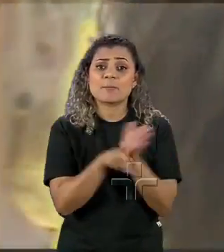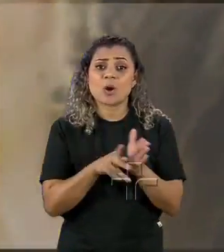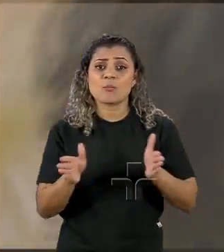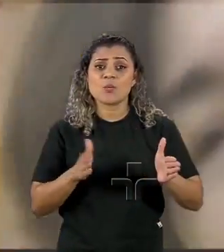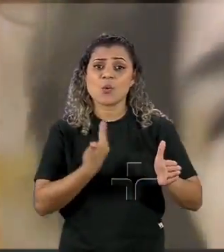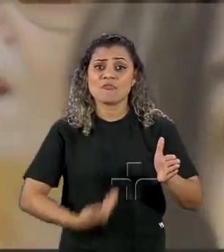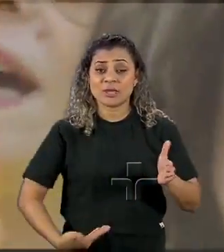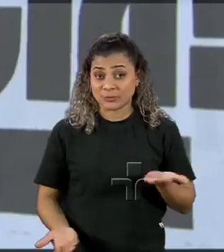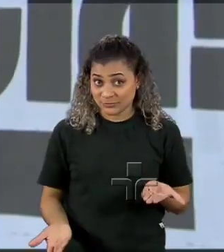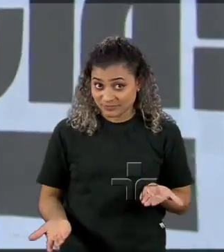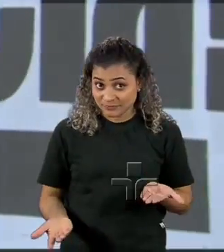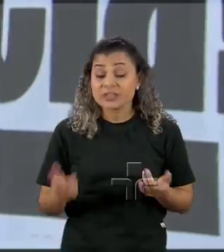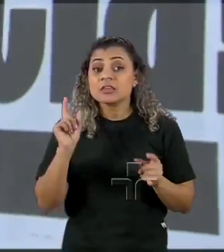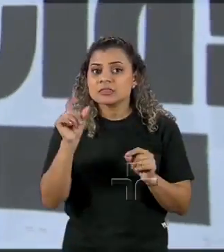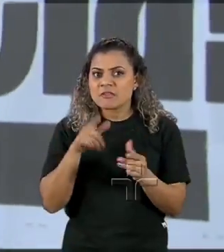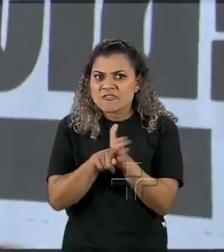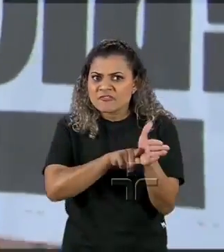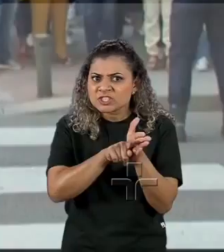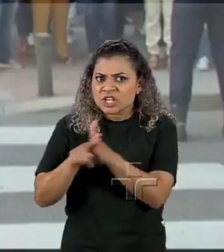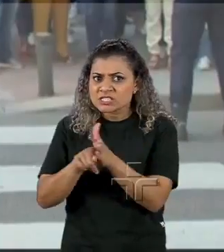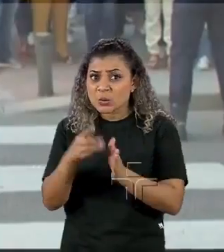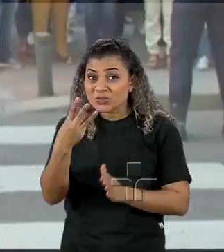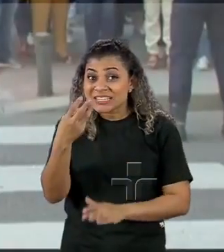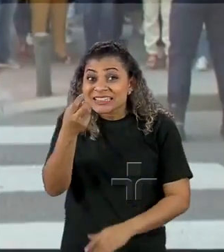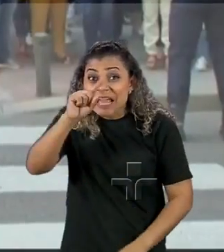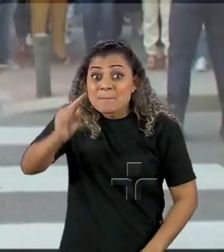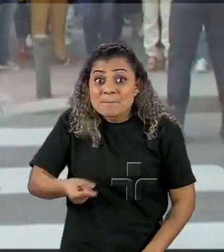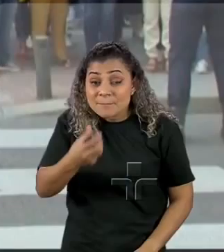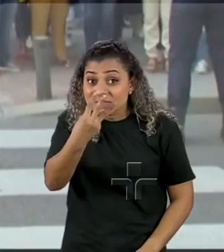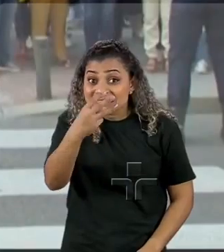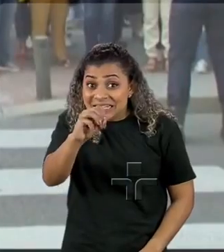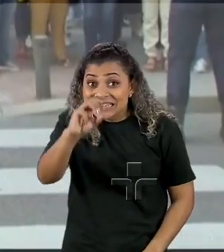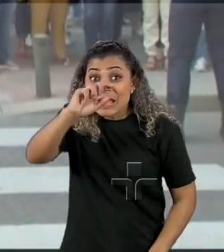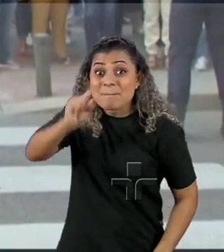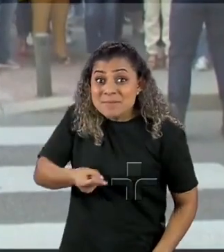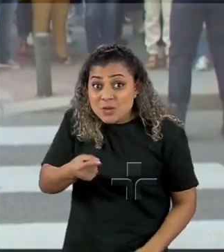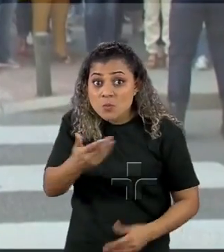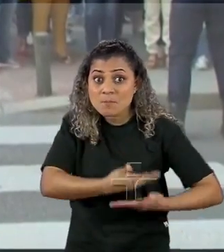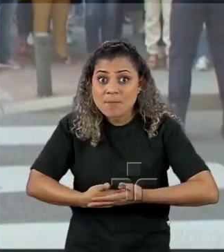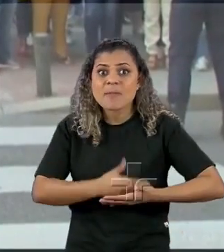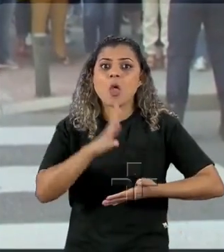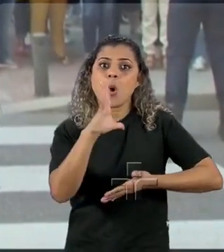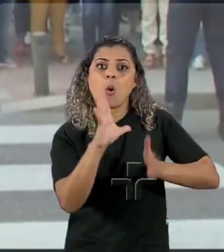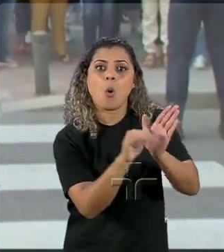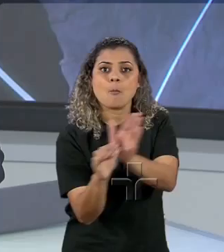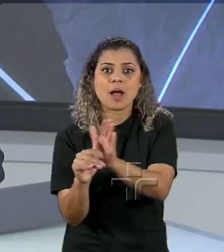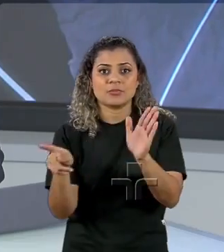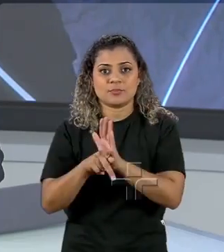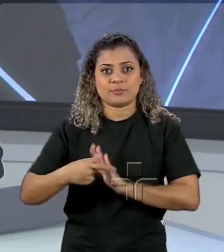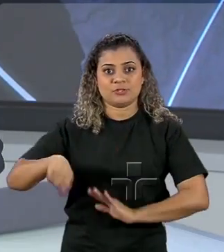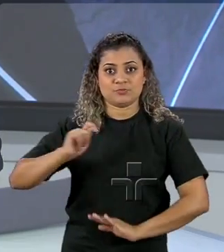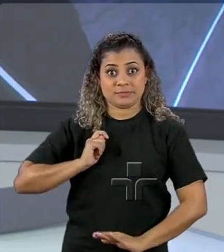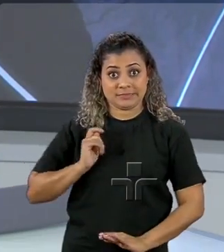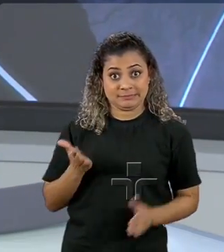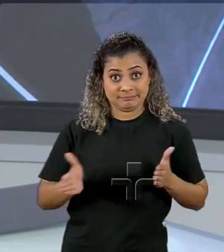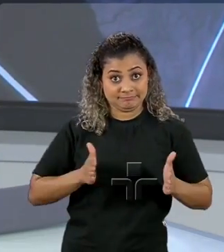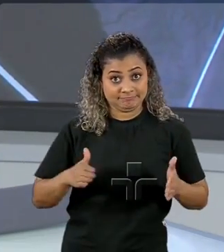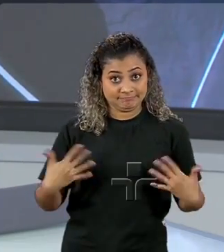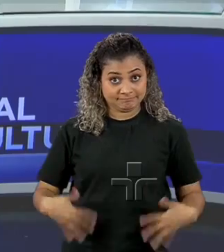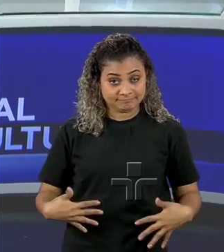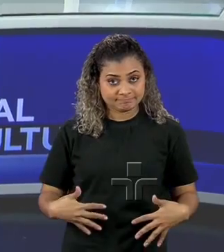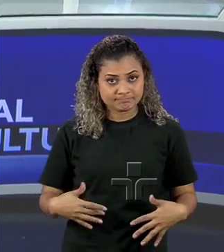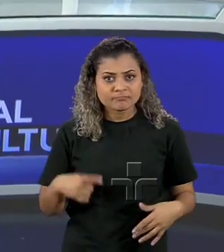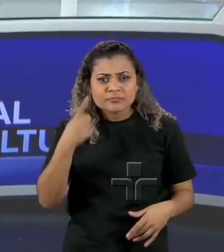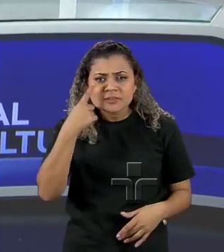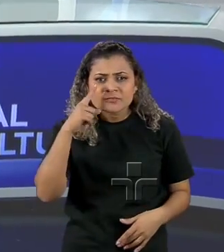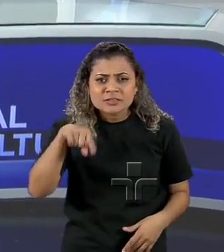a investigação, cerca de 30 mil bebês foram roubados durante o período na Espanha. E a seguir,